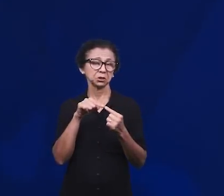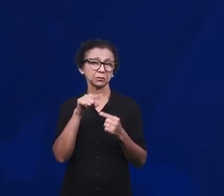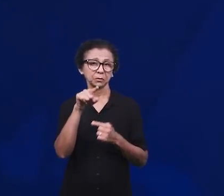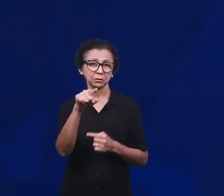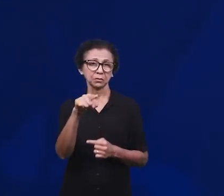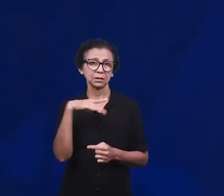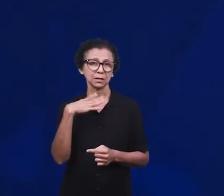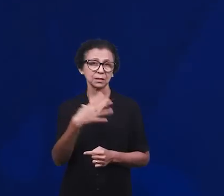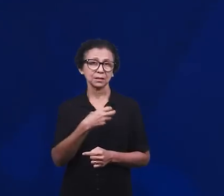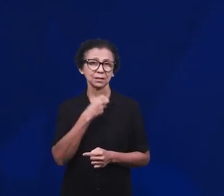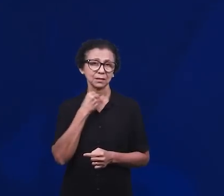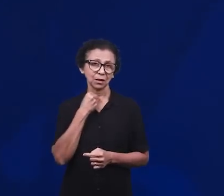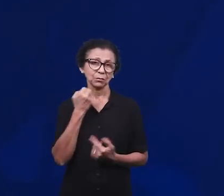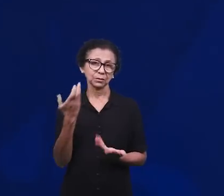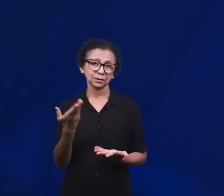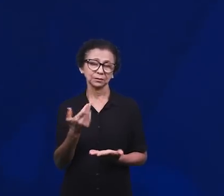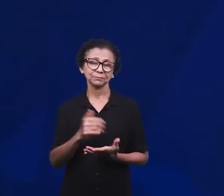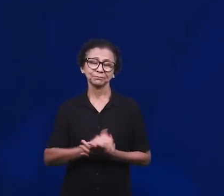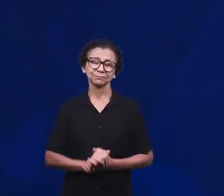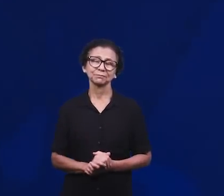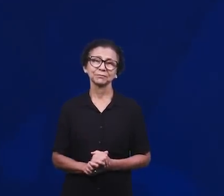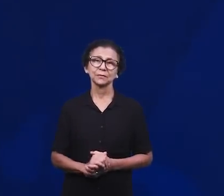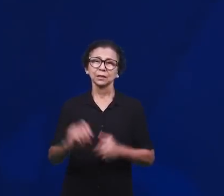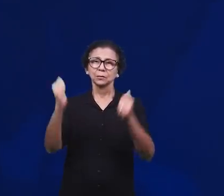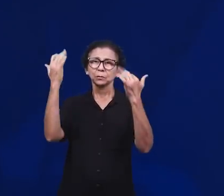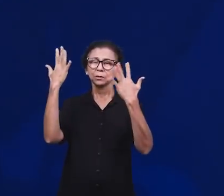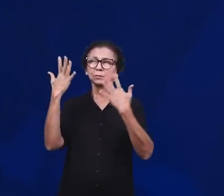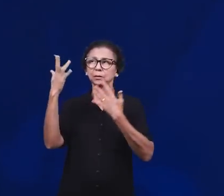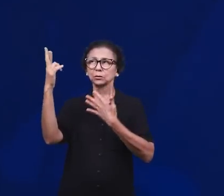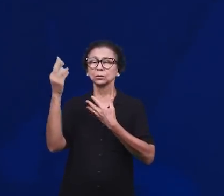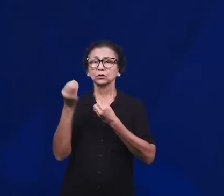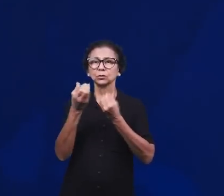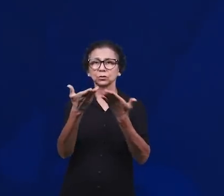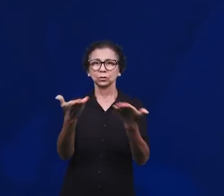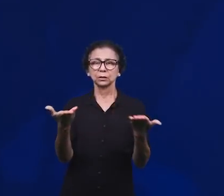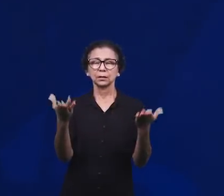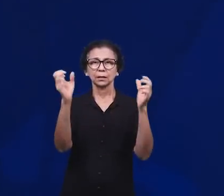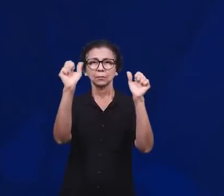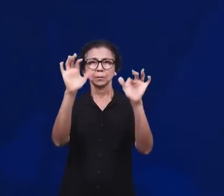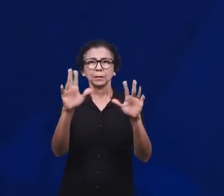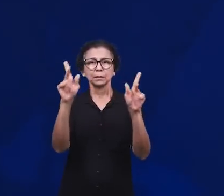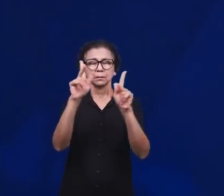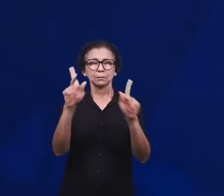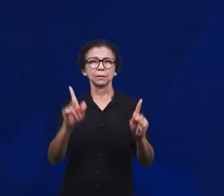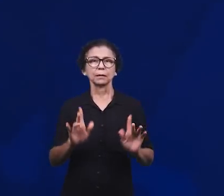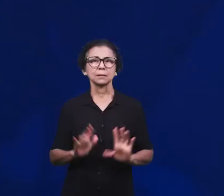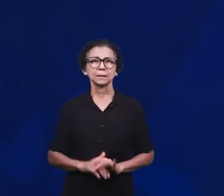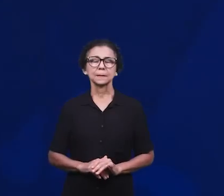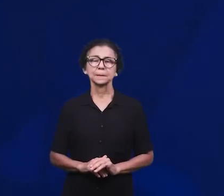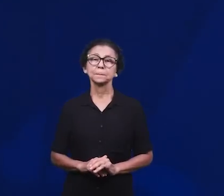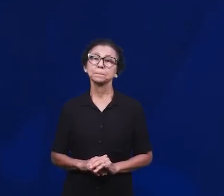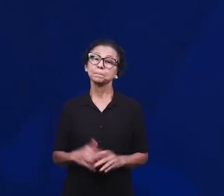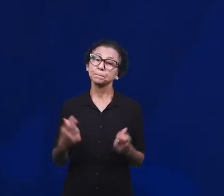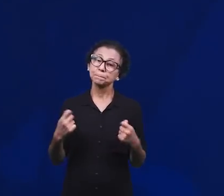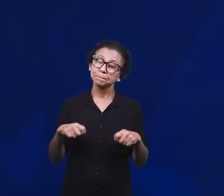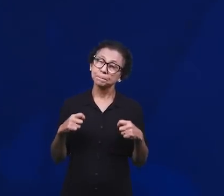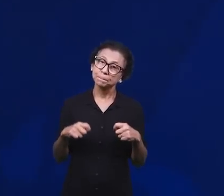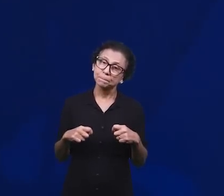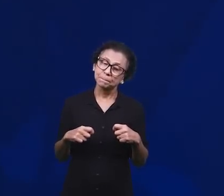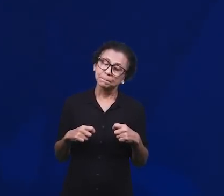apenas, de graça, dar aquilo que de graça nós temos recebido, que é a bênção do Senhor, é a paz que o Senhor tem nos dado. Então, se você